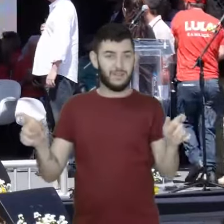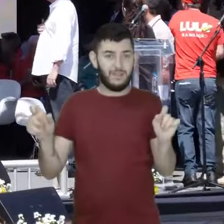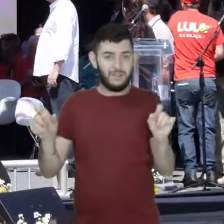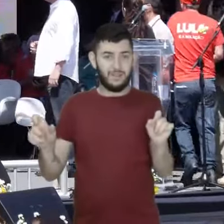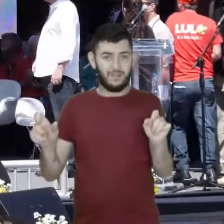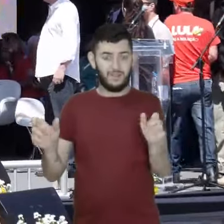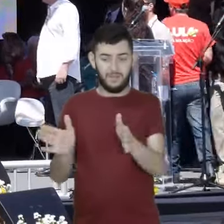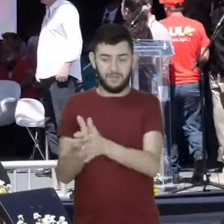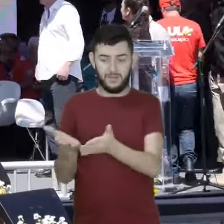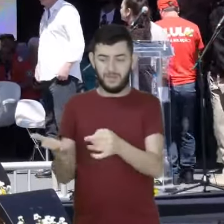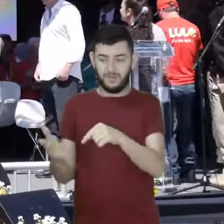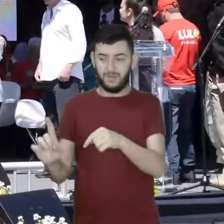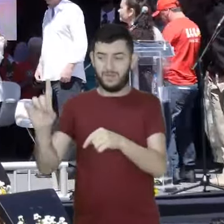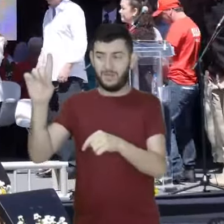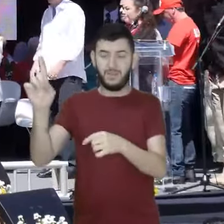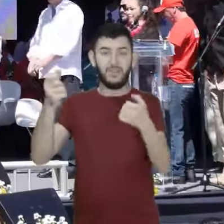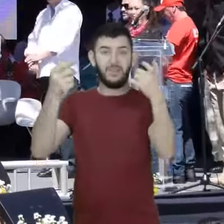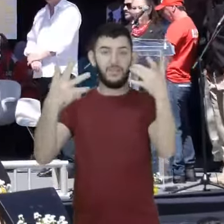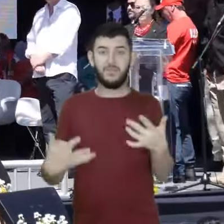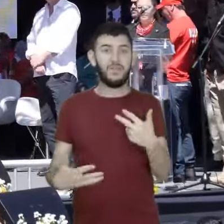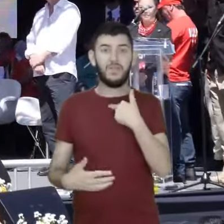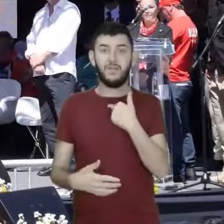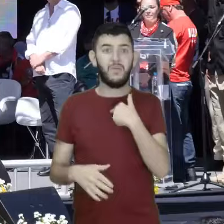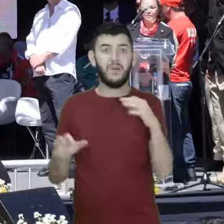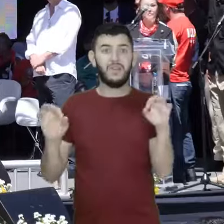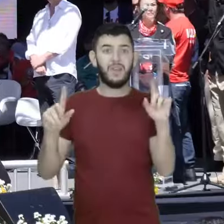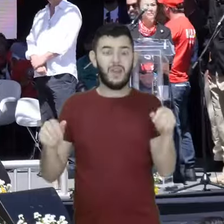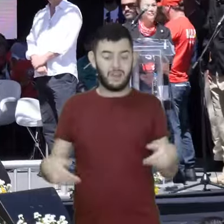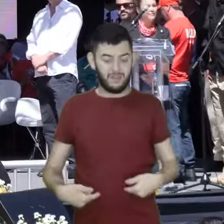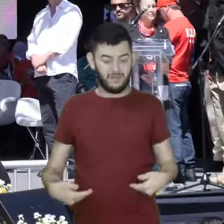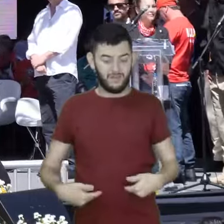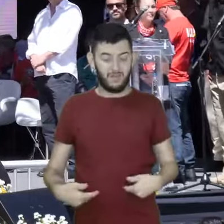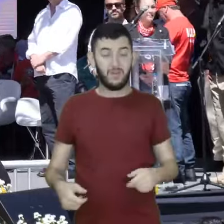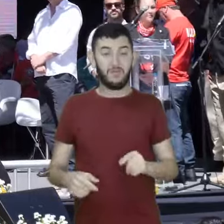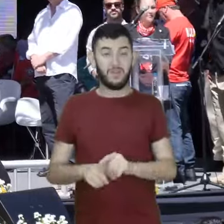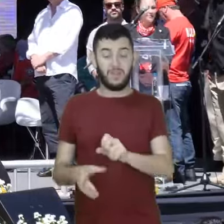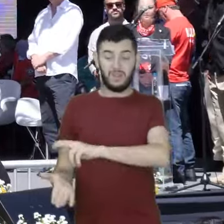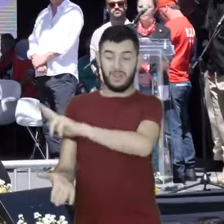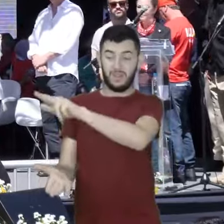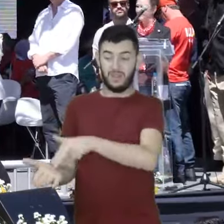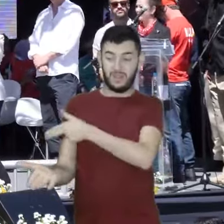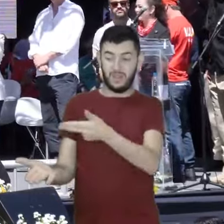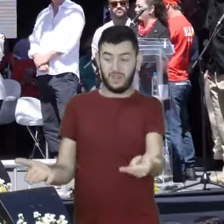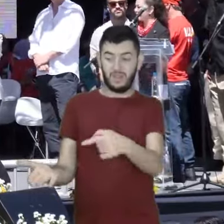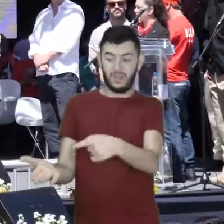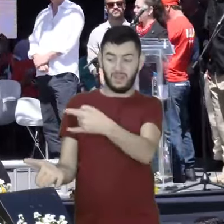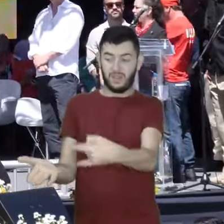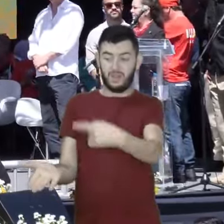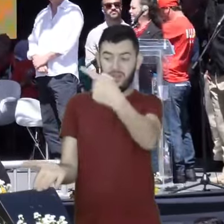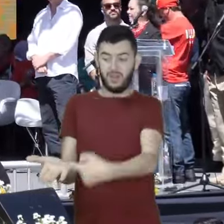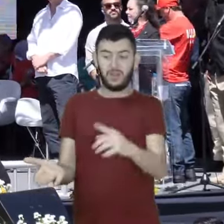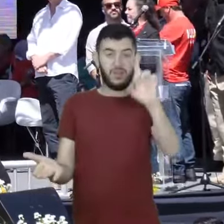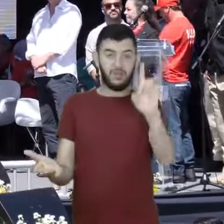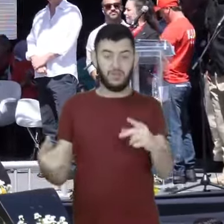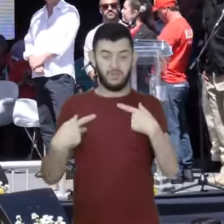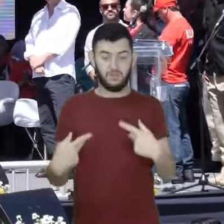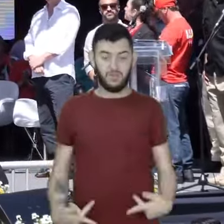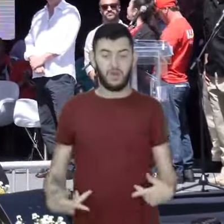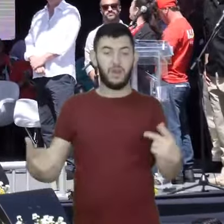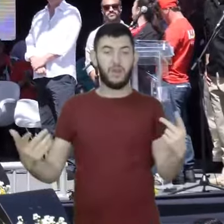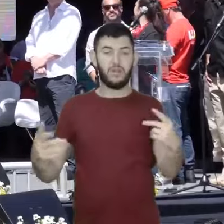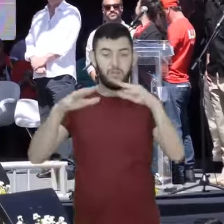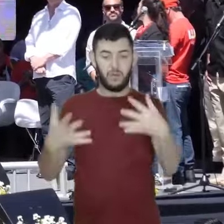na Declaração Universal dos Direitos Humanos, ninguém pode passar fome, é o mais elementar. Então, o que é